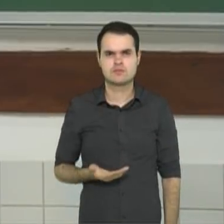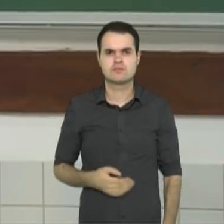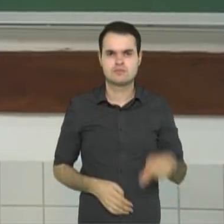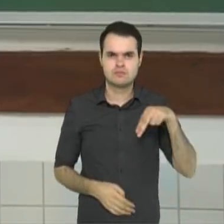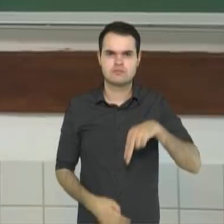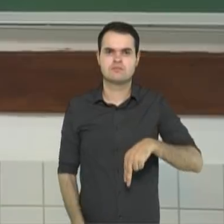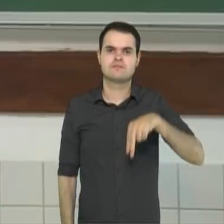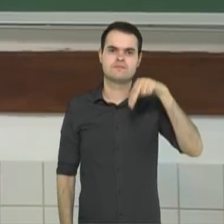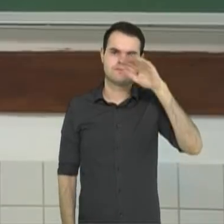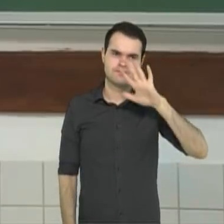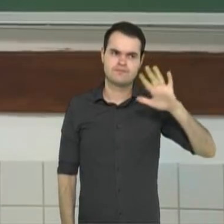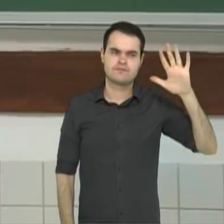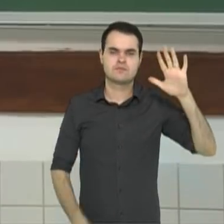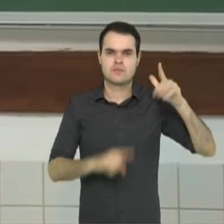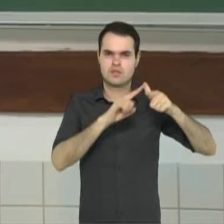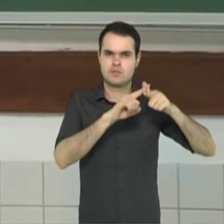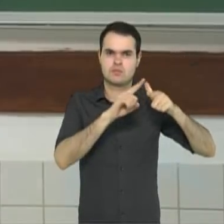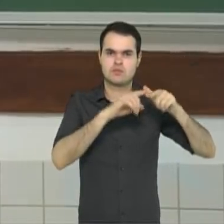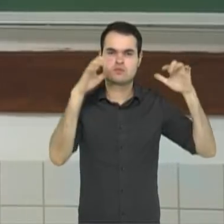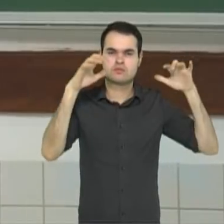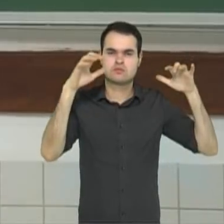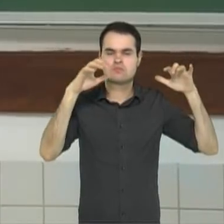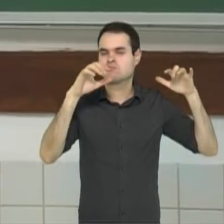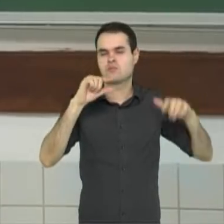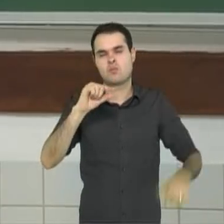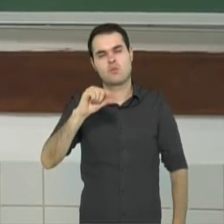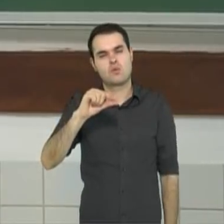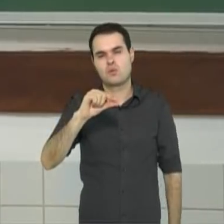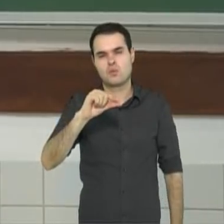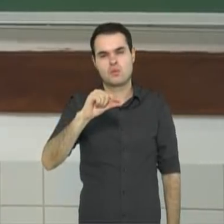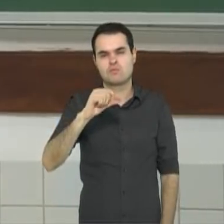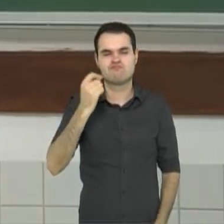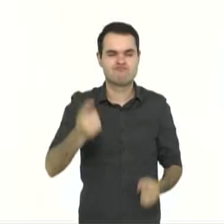água ainda é um probleminha, chove pouco, não é?